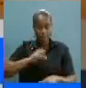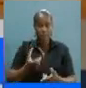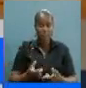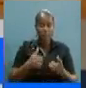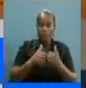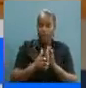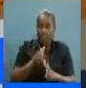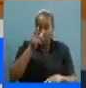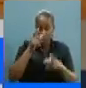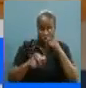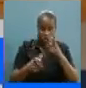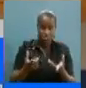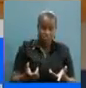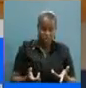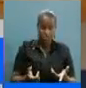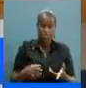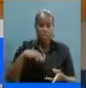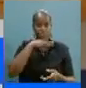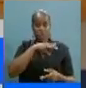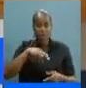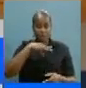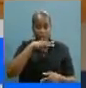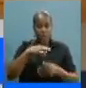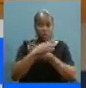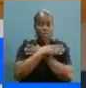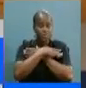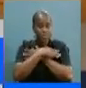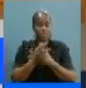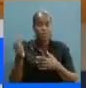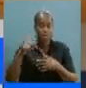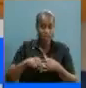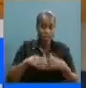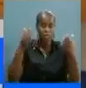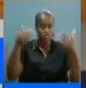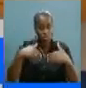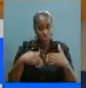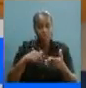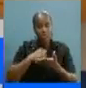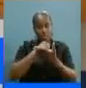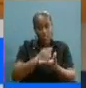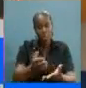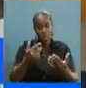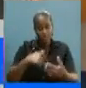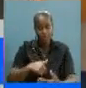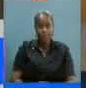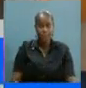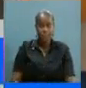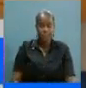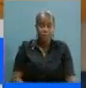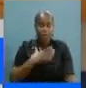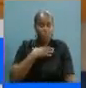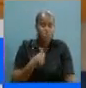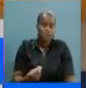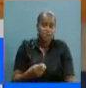para tudo que é amiga, que minha família, que bem me quer bem. Isso dá-me, para bem dá-me aquele apoio. Você gosta de